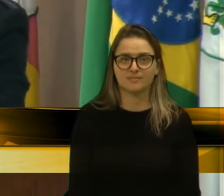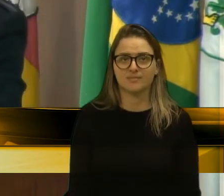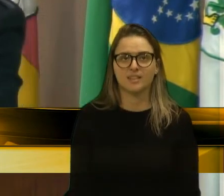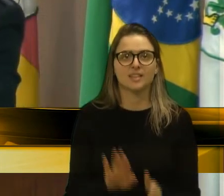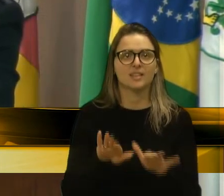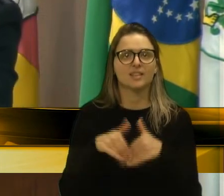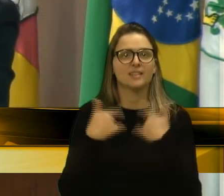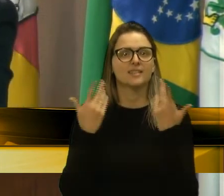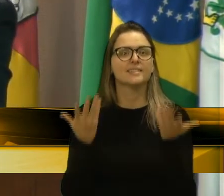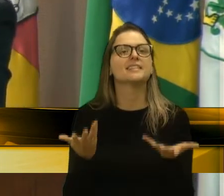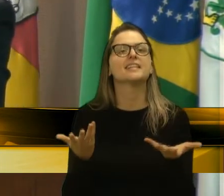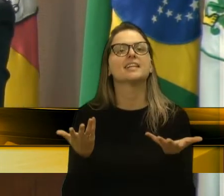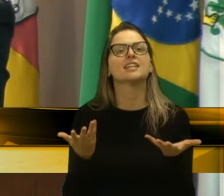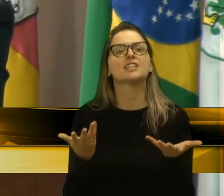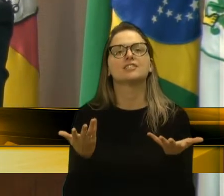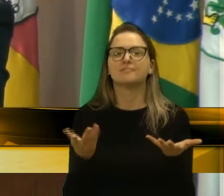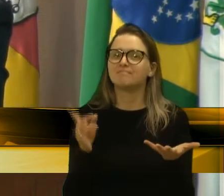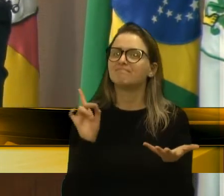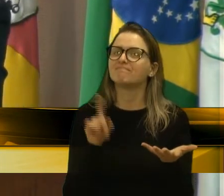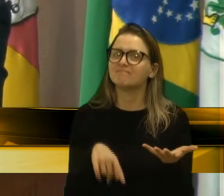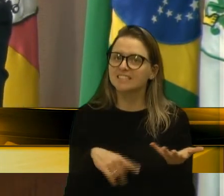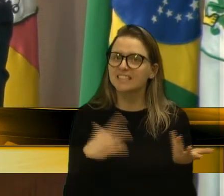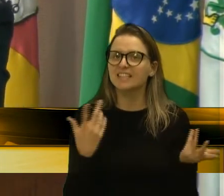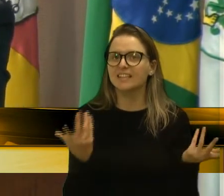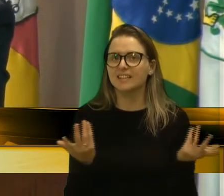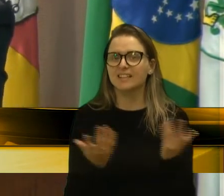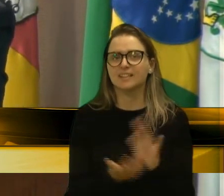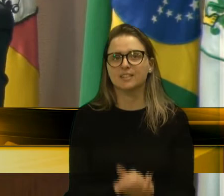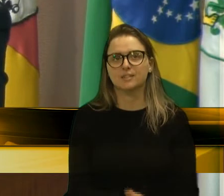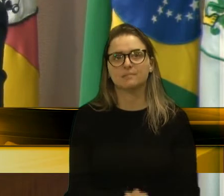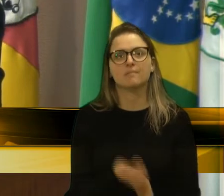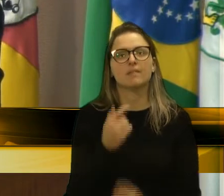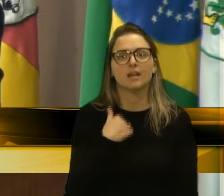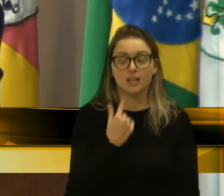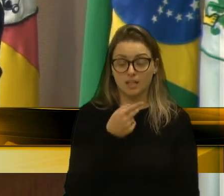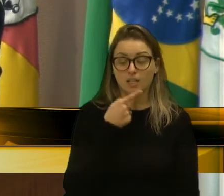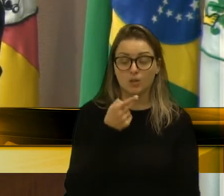Então... sabe, eu falei aqui,